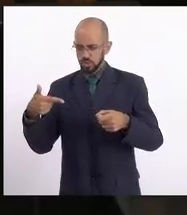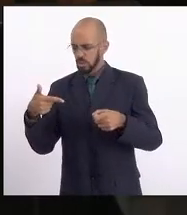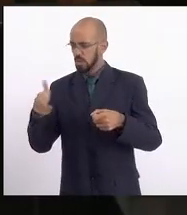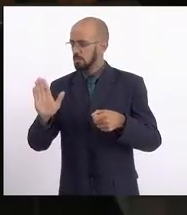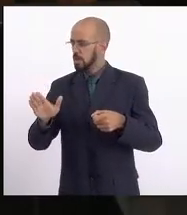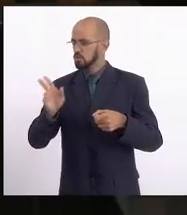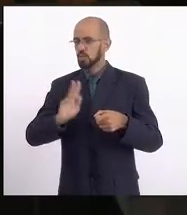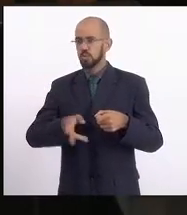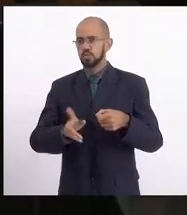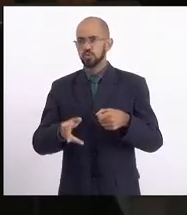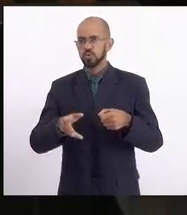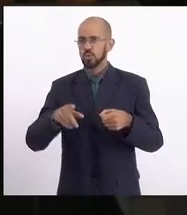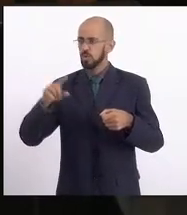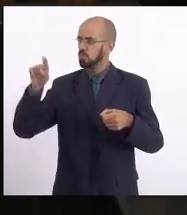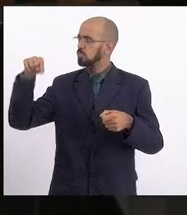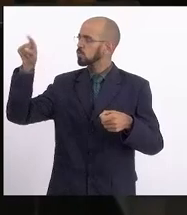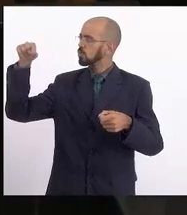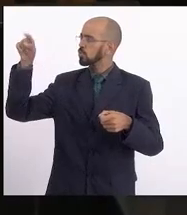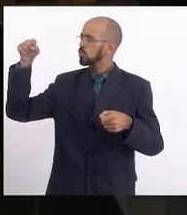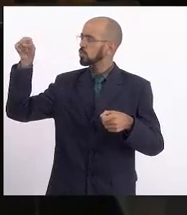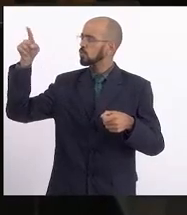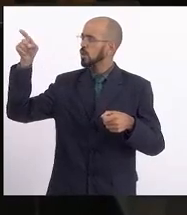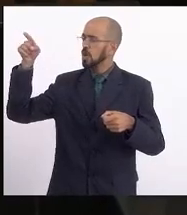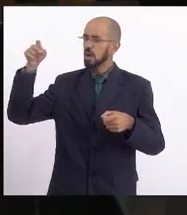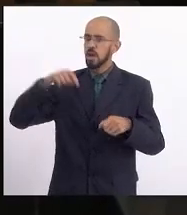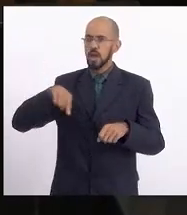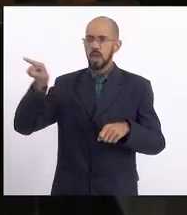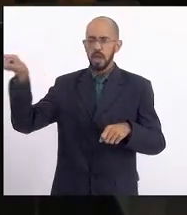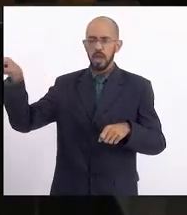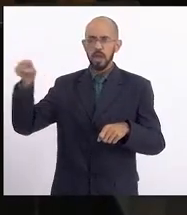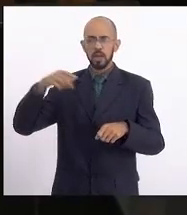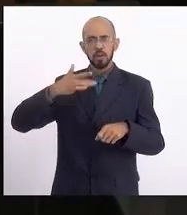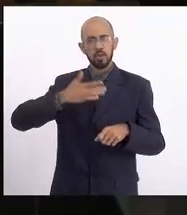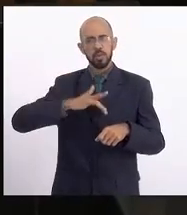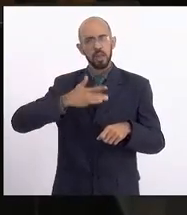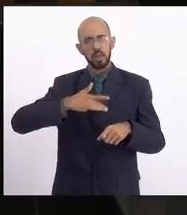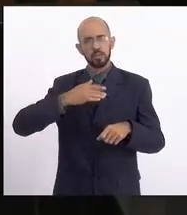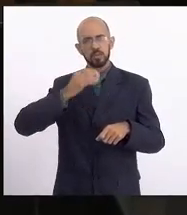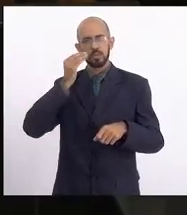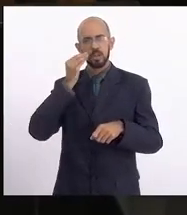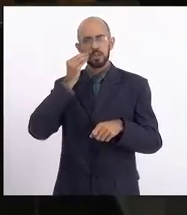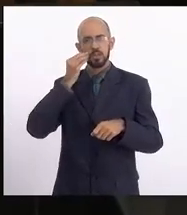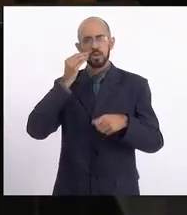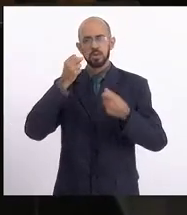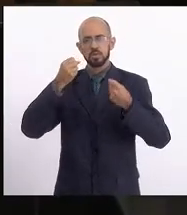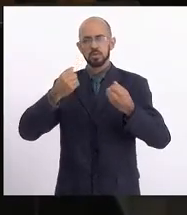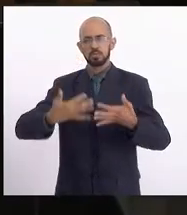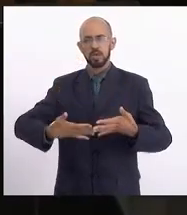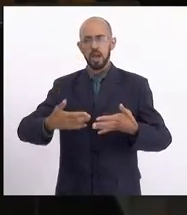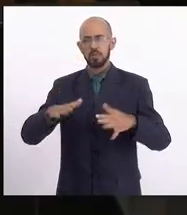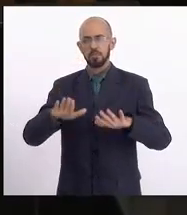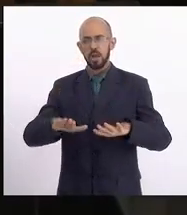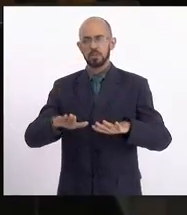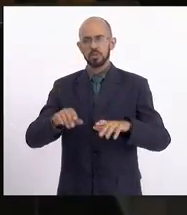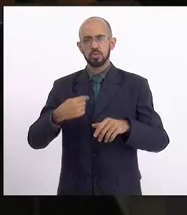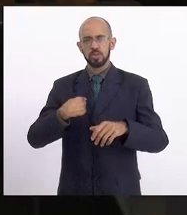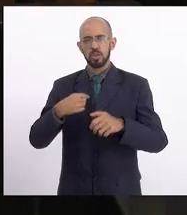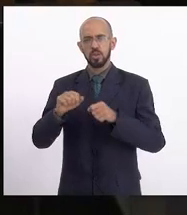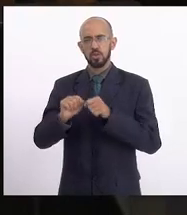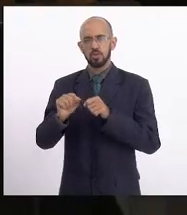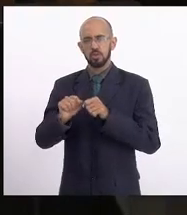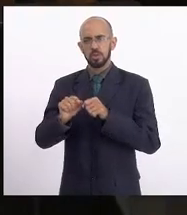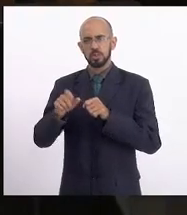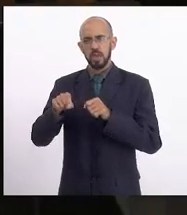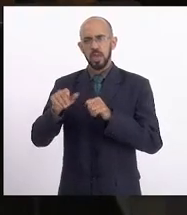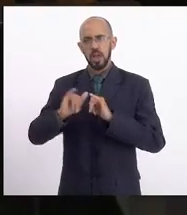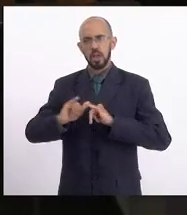rodando. E, coitado, ele ainda tentou explicar, mas o que eu pude fazer, o que eu posso fazer, é a denúncia